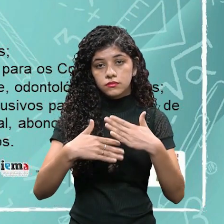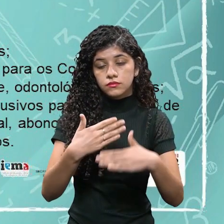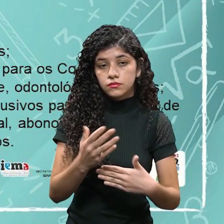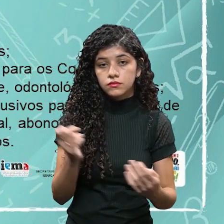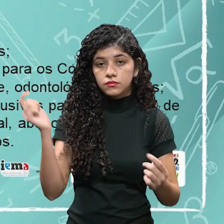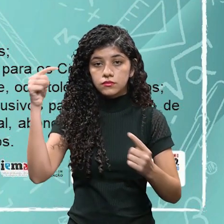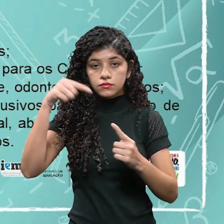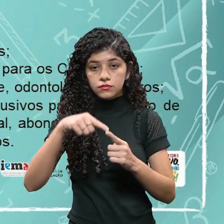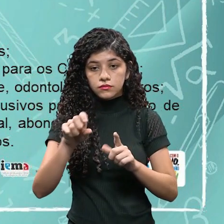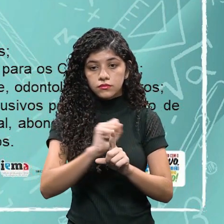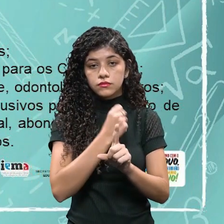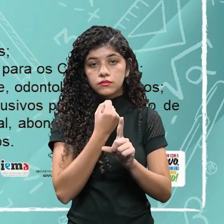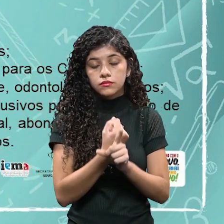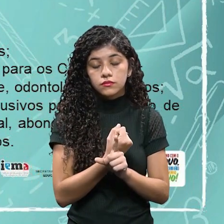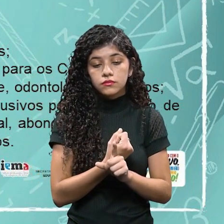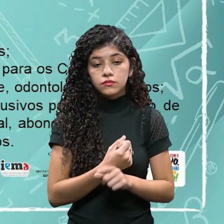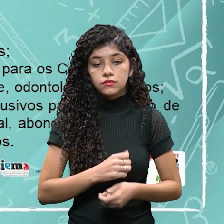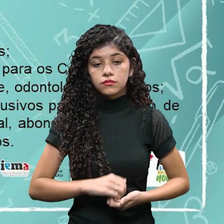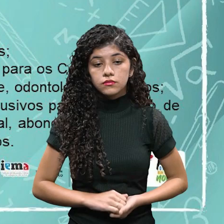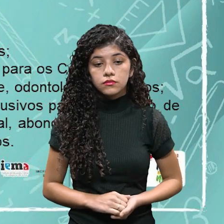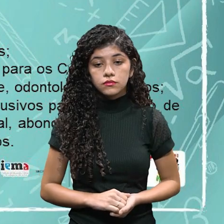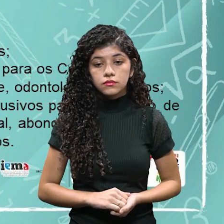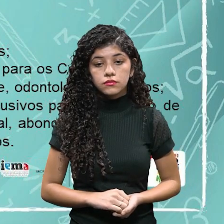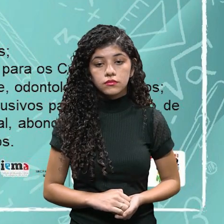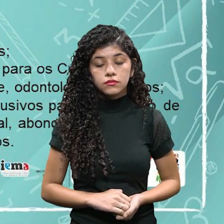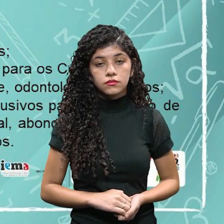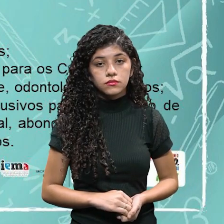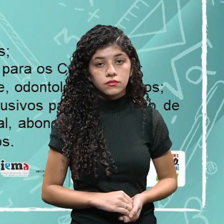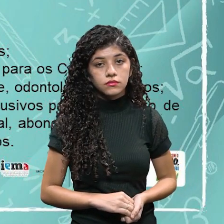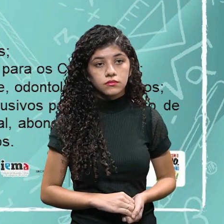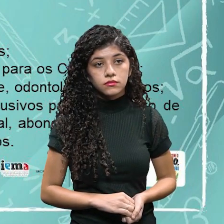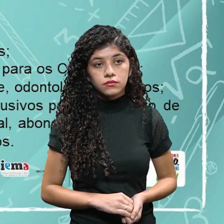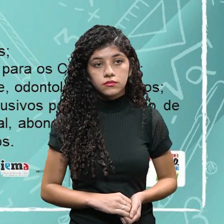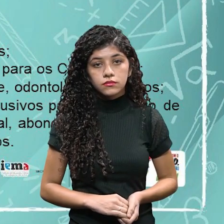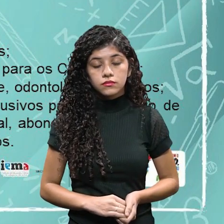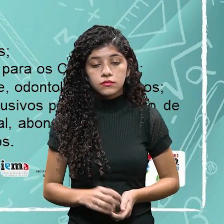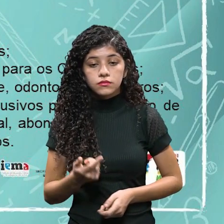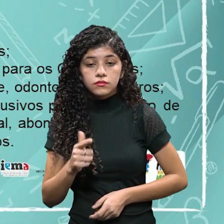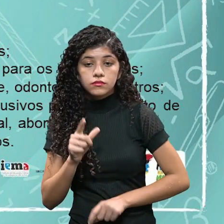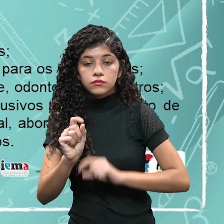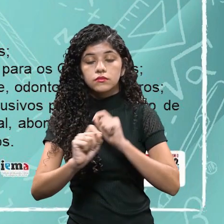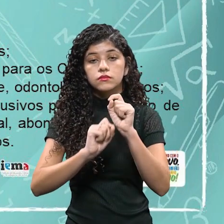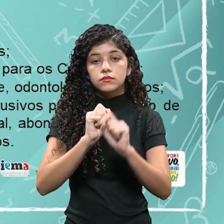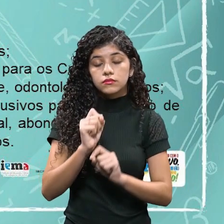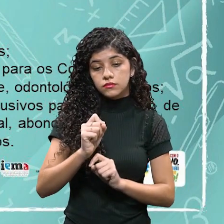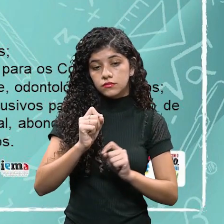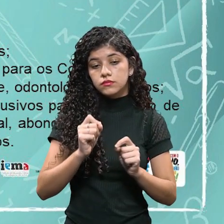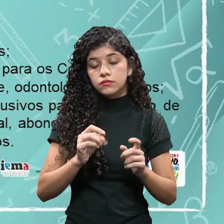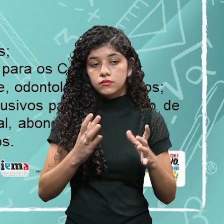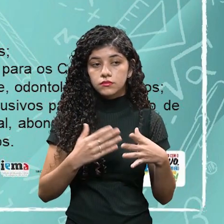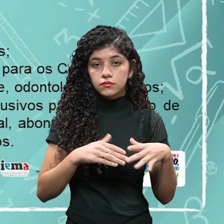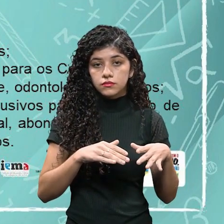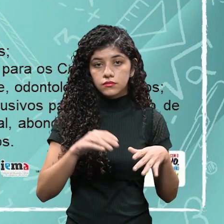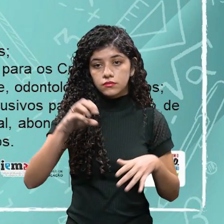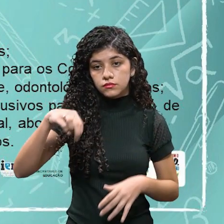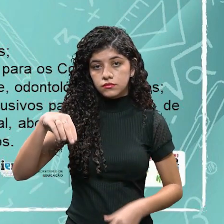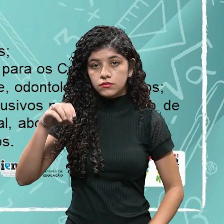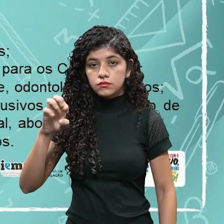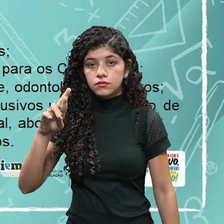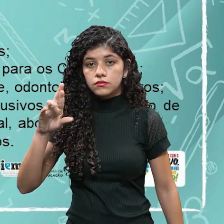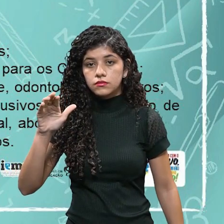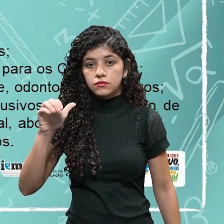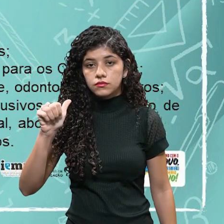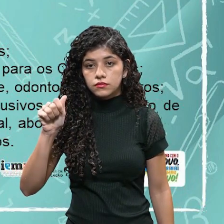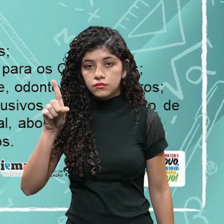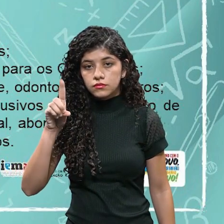objetivos sociais. Parágrafo único. O ato cooperativo não implica operação de mercado, nem contrato de